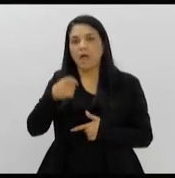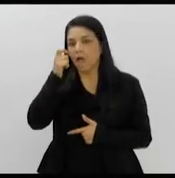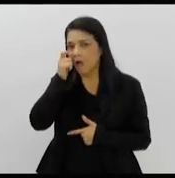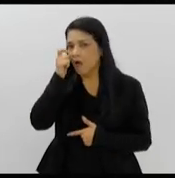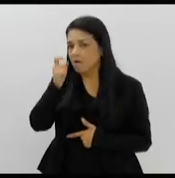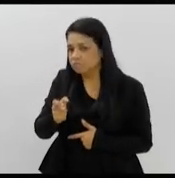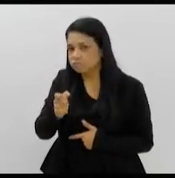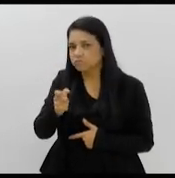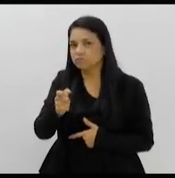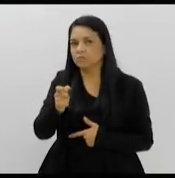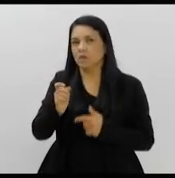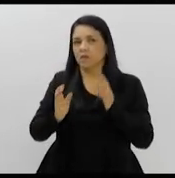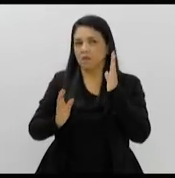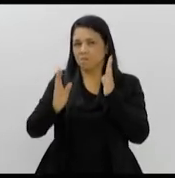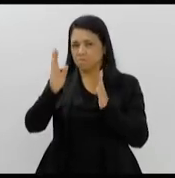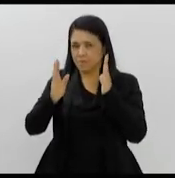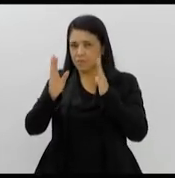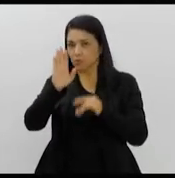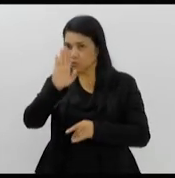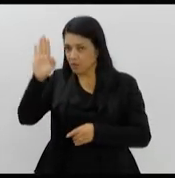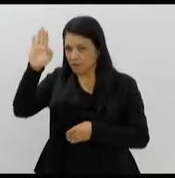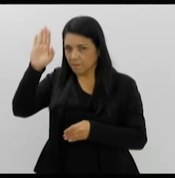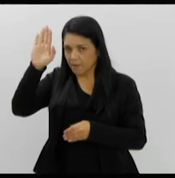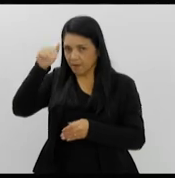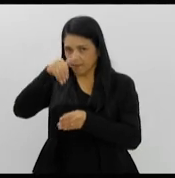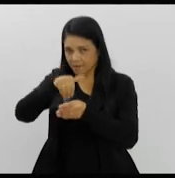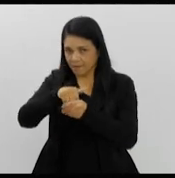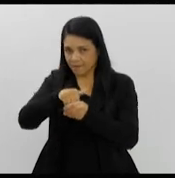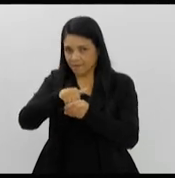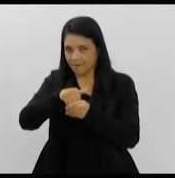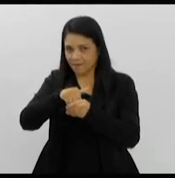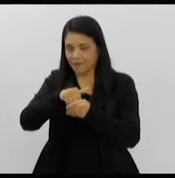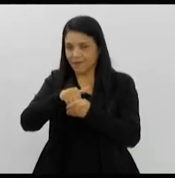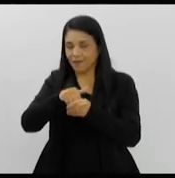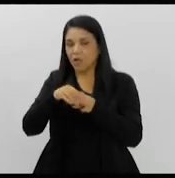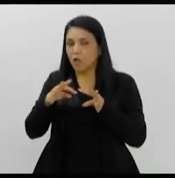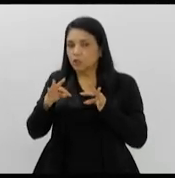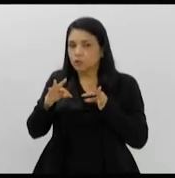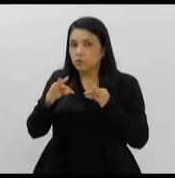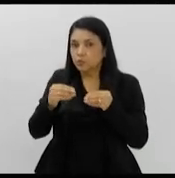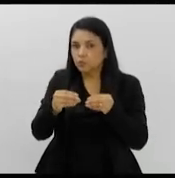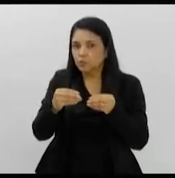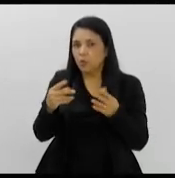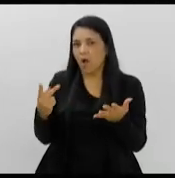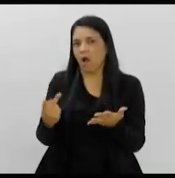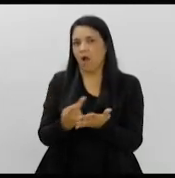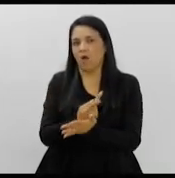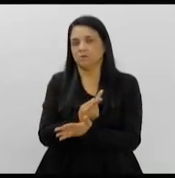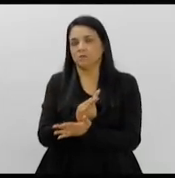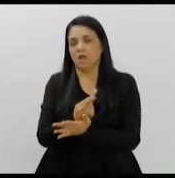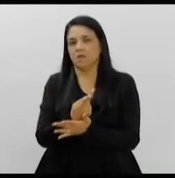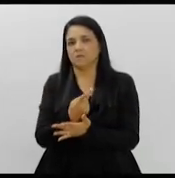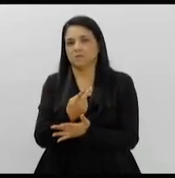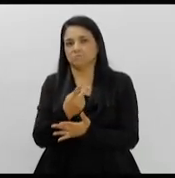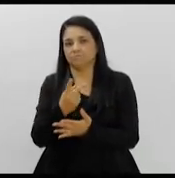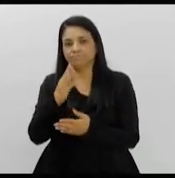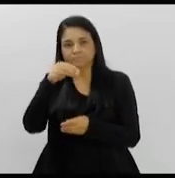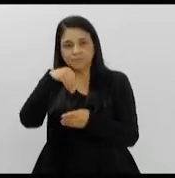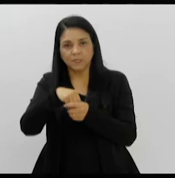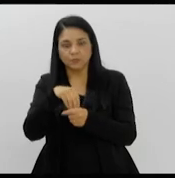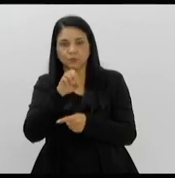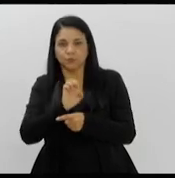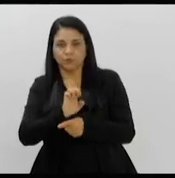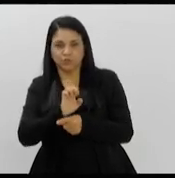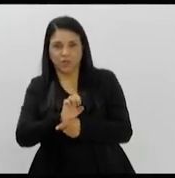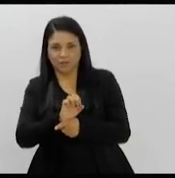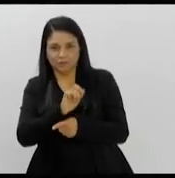mesmo em período de campanha a tudo que acontece na gestão do Estado né porque a senhora